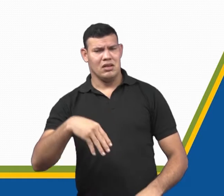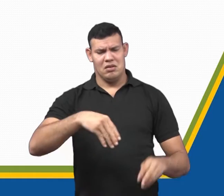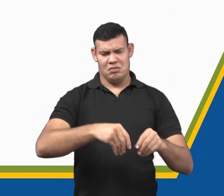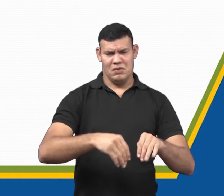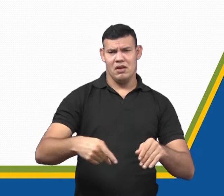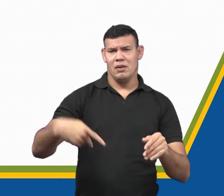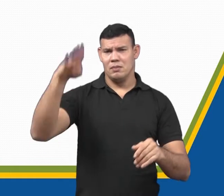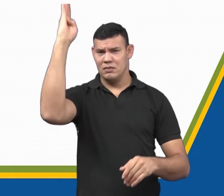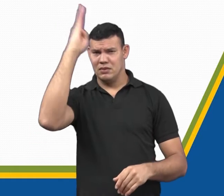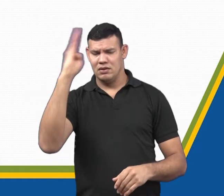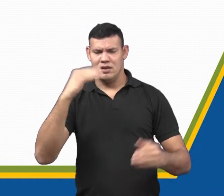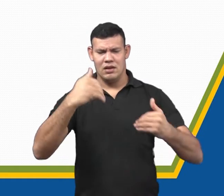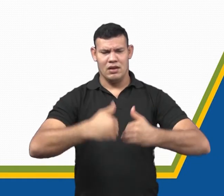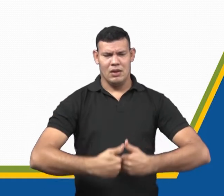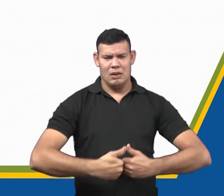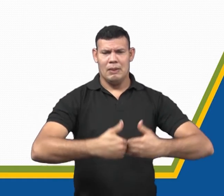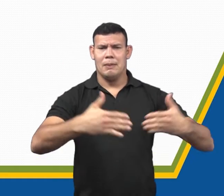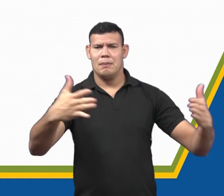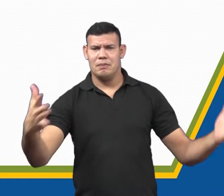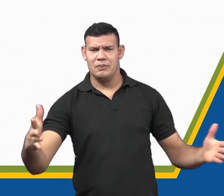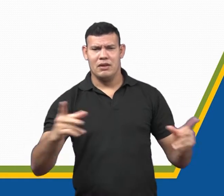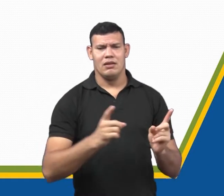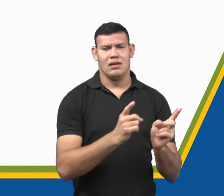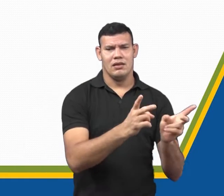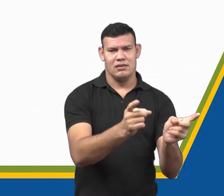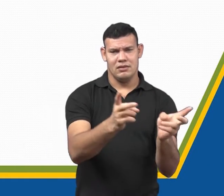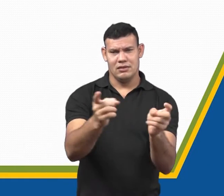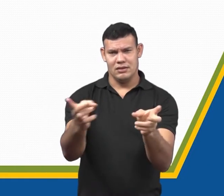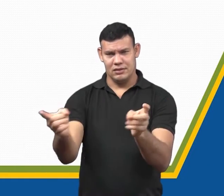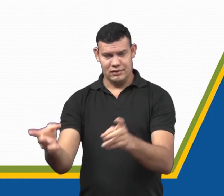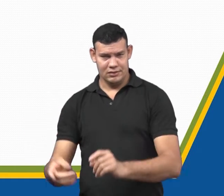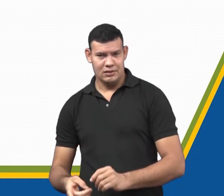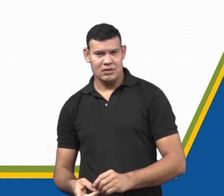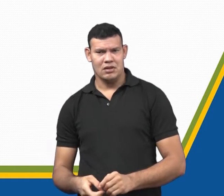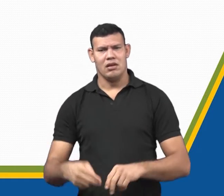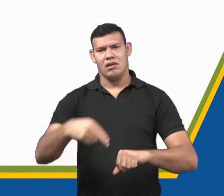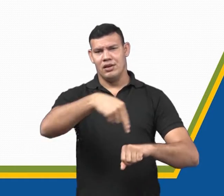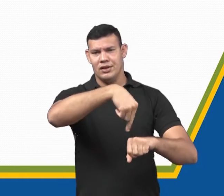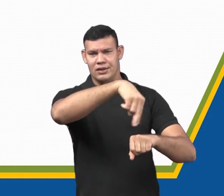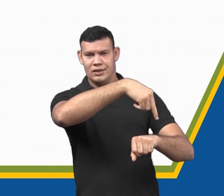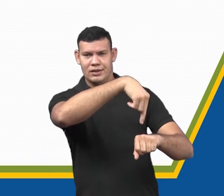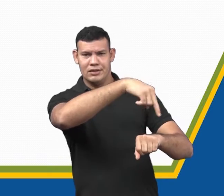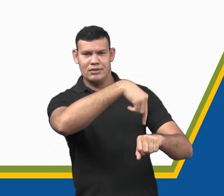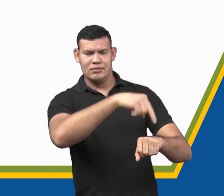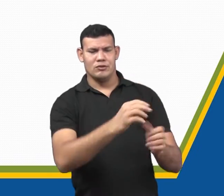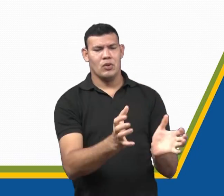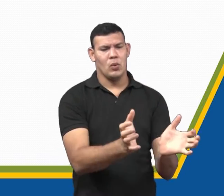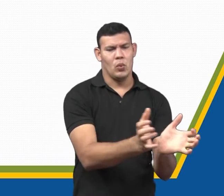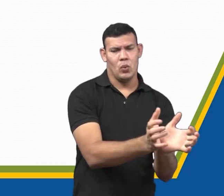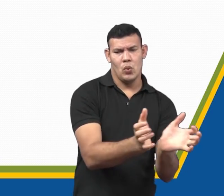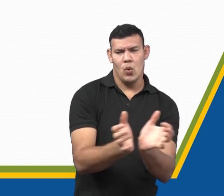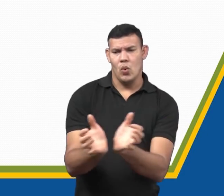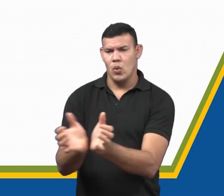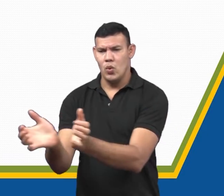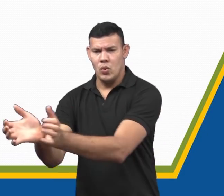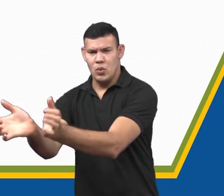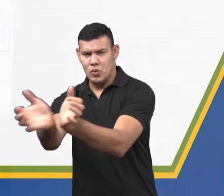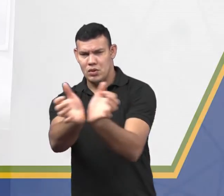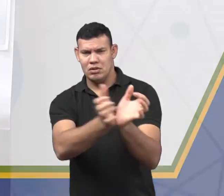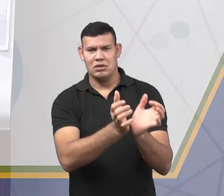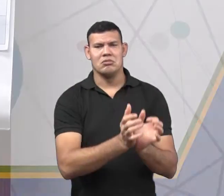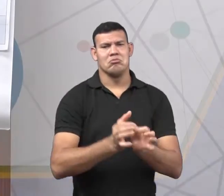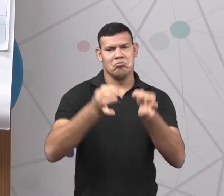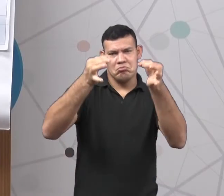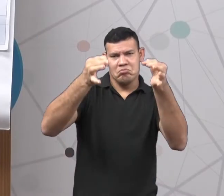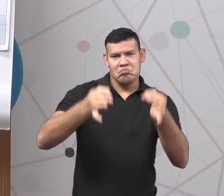portos brasileiros foram abertos para o comércio com outras nações. Estes formaram comunidades que se espalharam em grupos